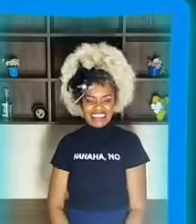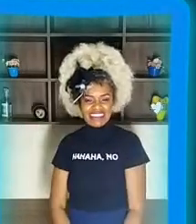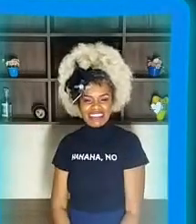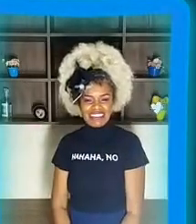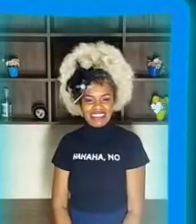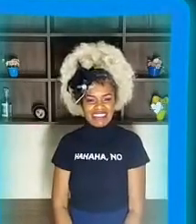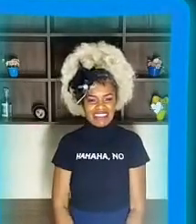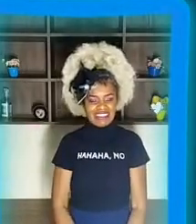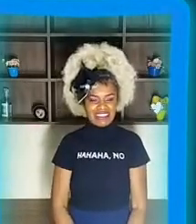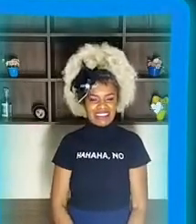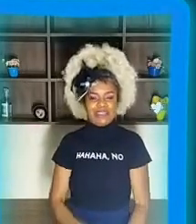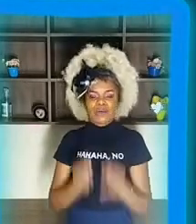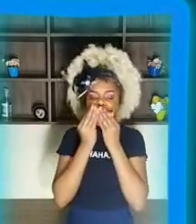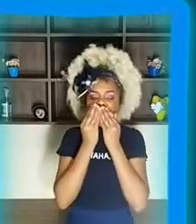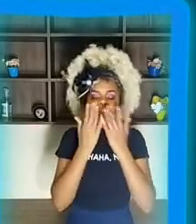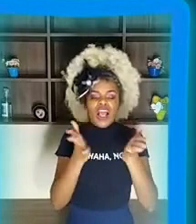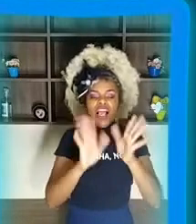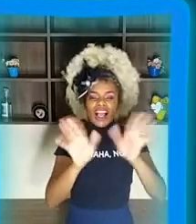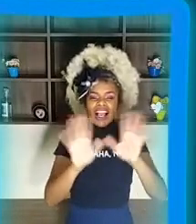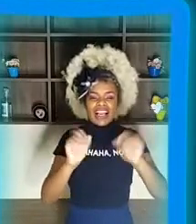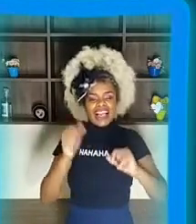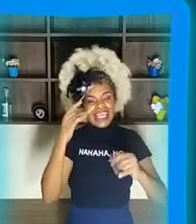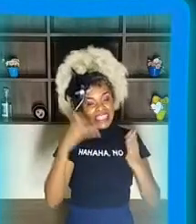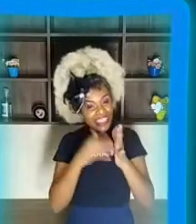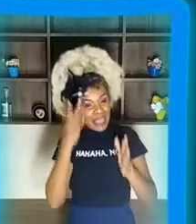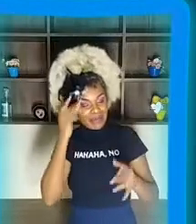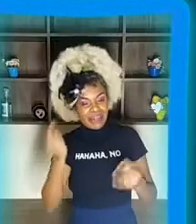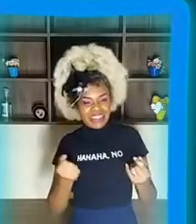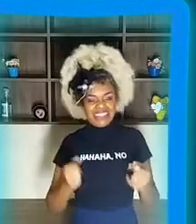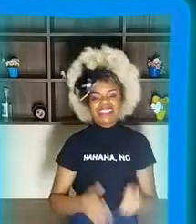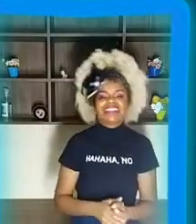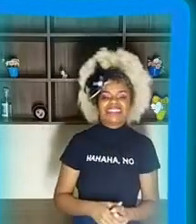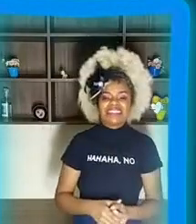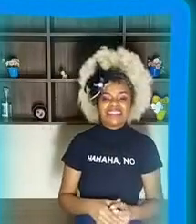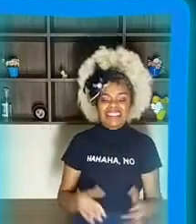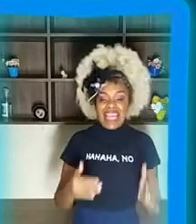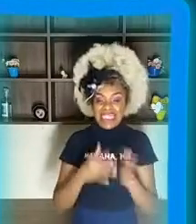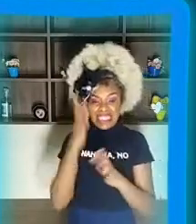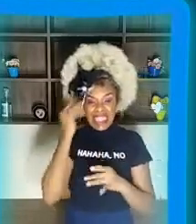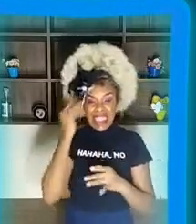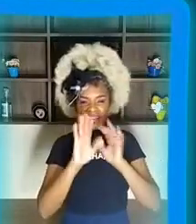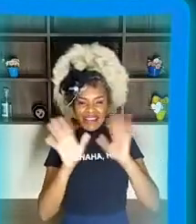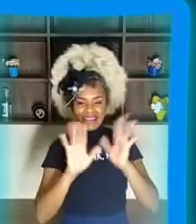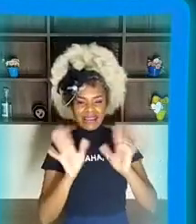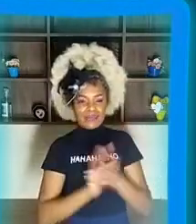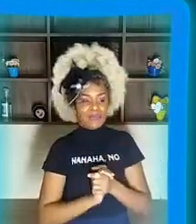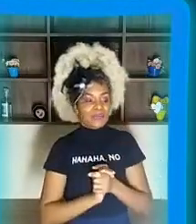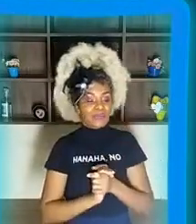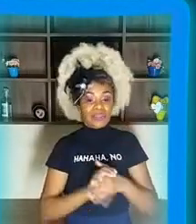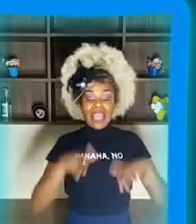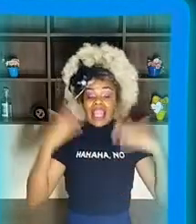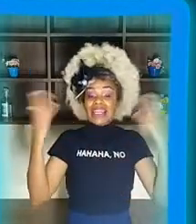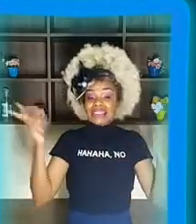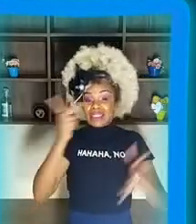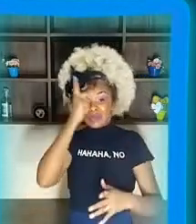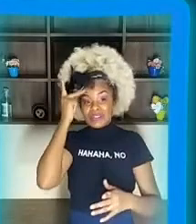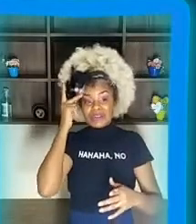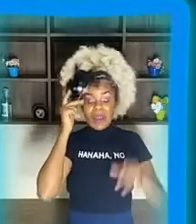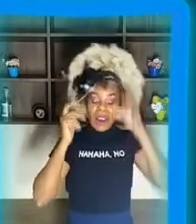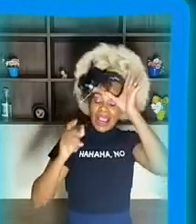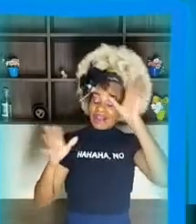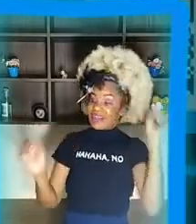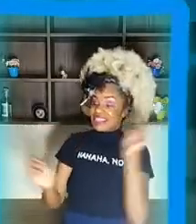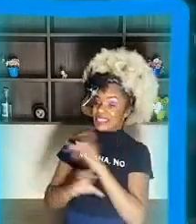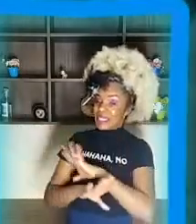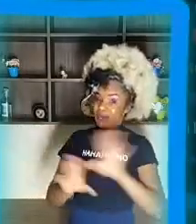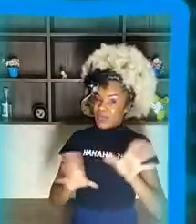Marina. Até amanhã, céu, Marina. Valeu, até filha, amanhã, valeu. Gente. Até amanhã. Então, minha gente, vamos terminar no e estúdio